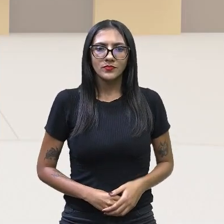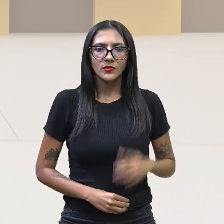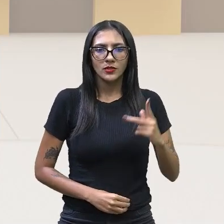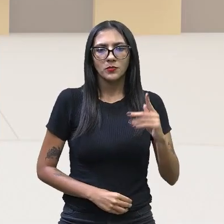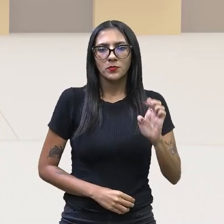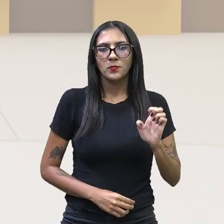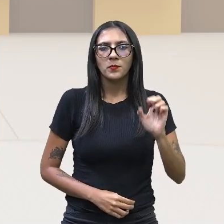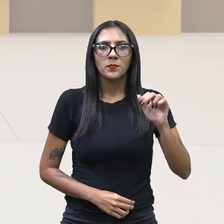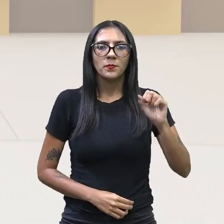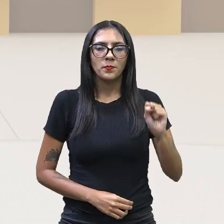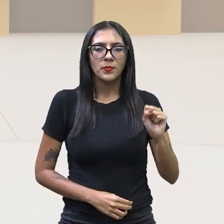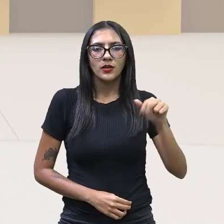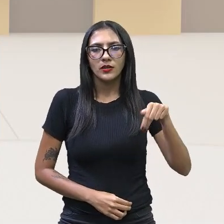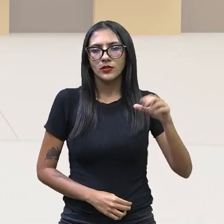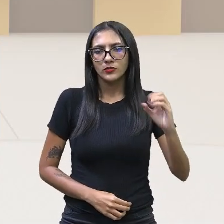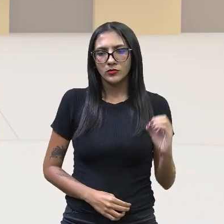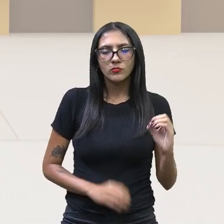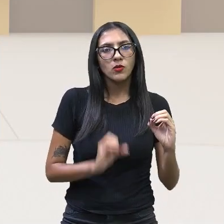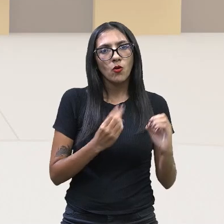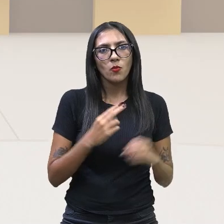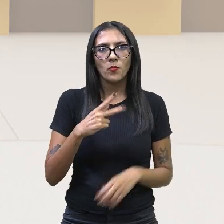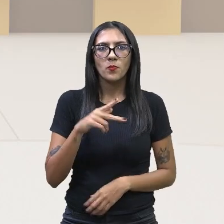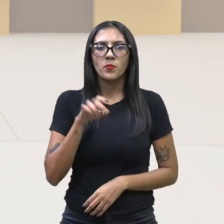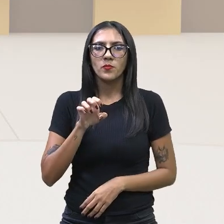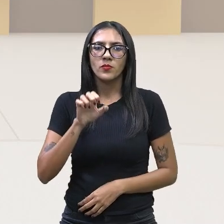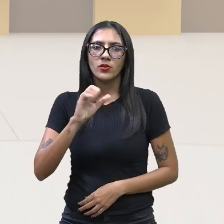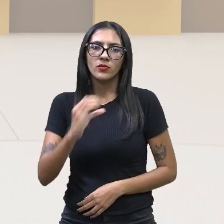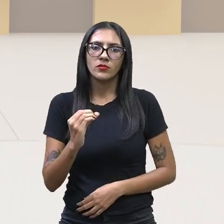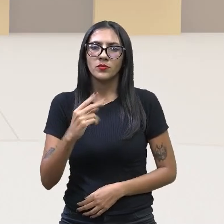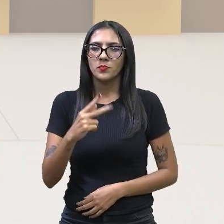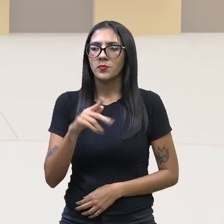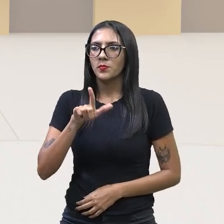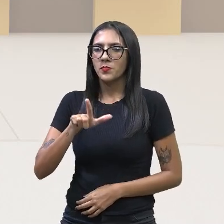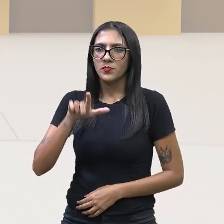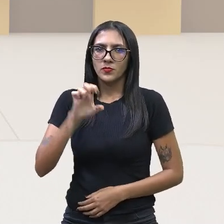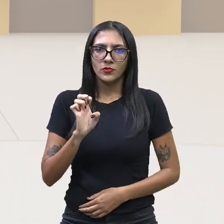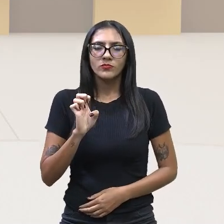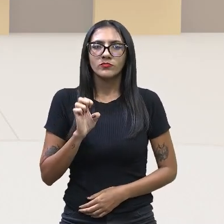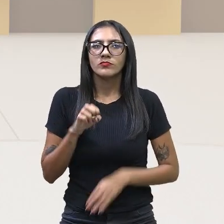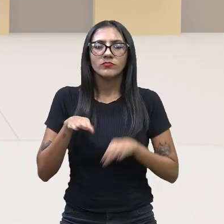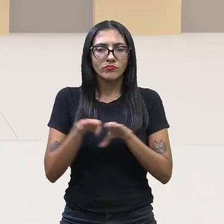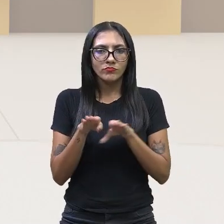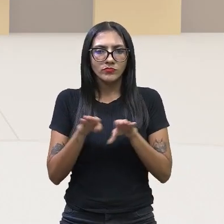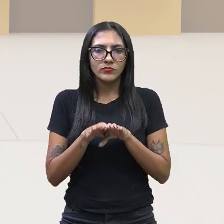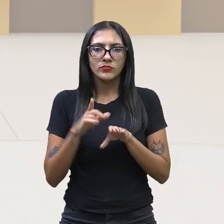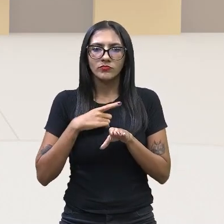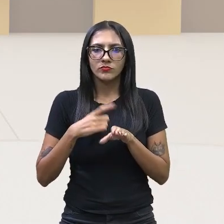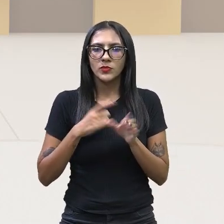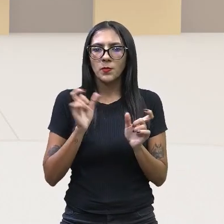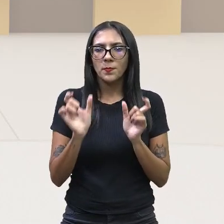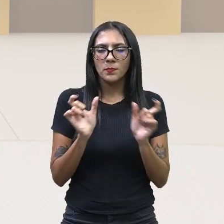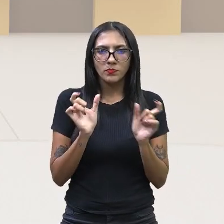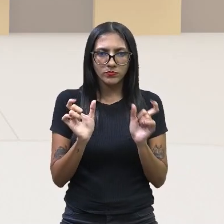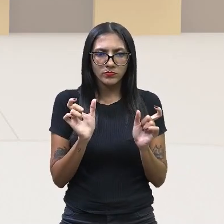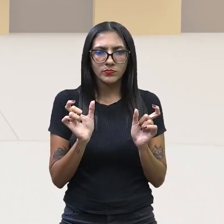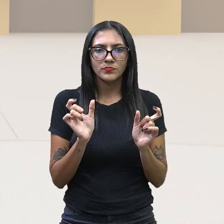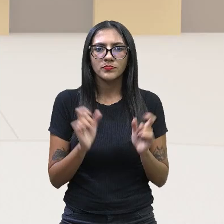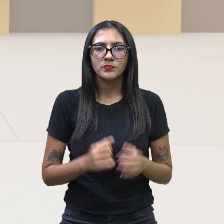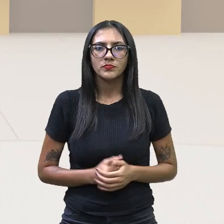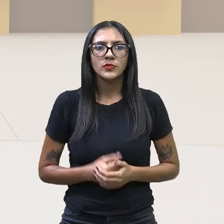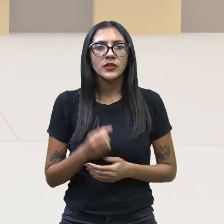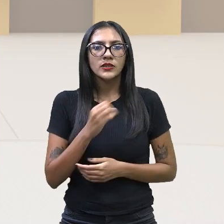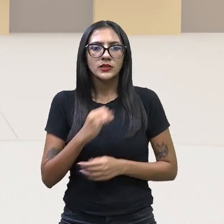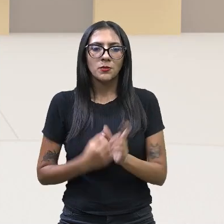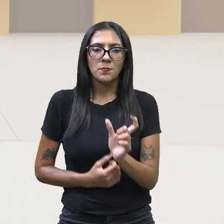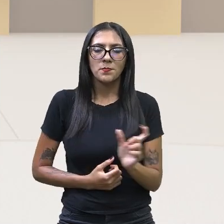Eu tenho esse pontozinho ali, ó, professor, que person é pessoa, né? Você já sabe, a gente estava falando ainda hoje. People, pessoas. Quando eu